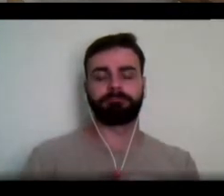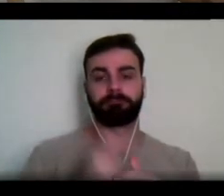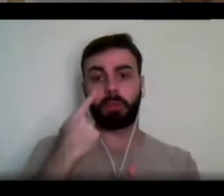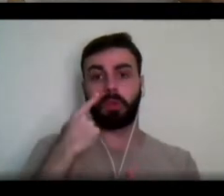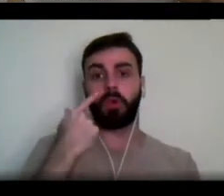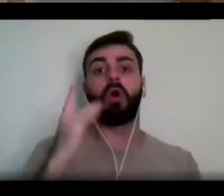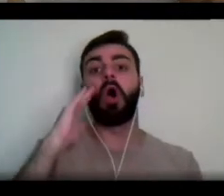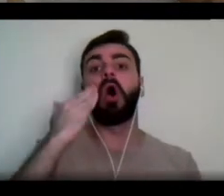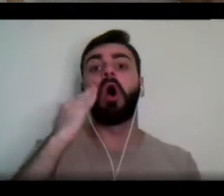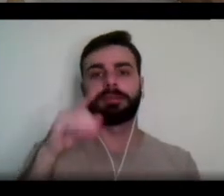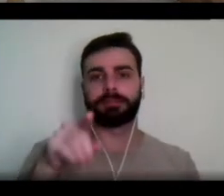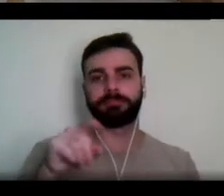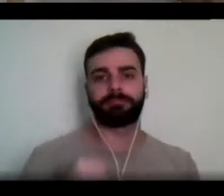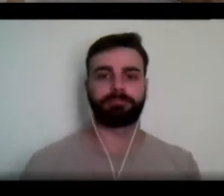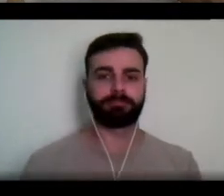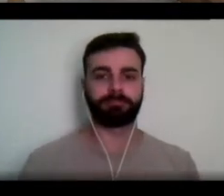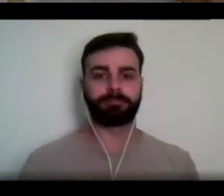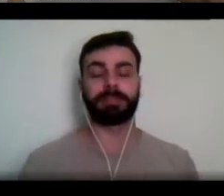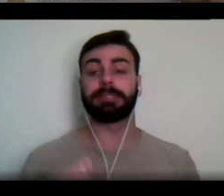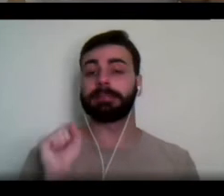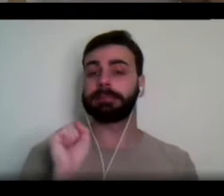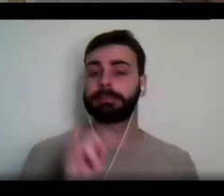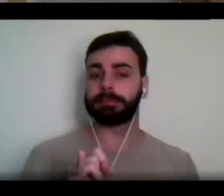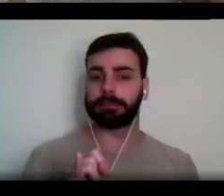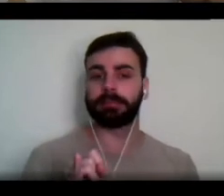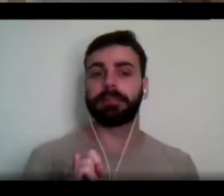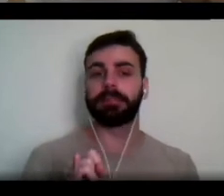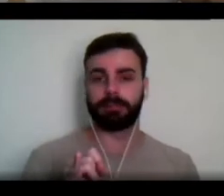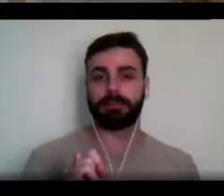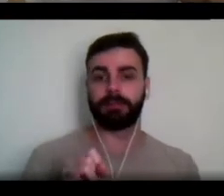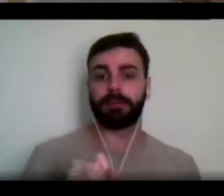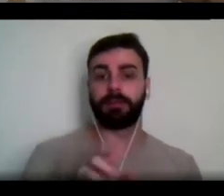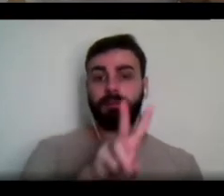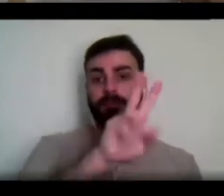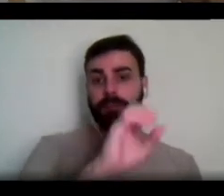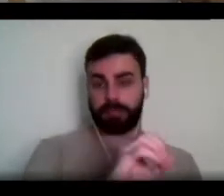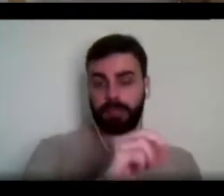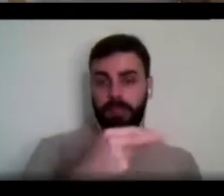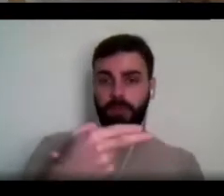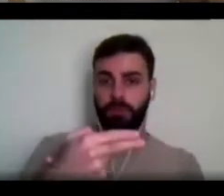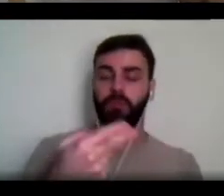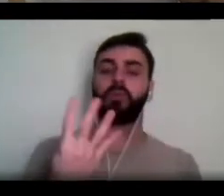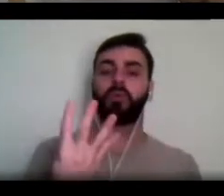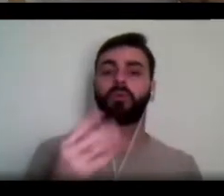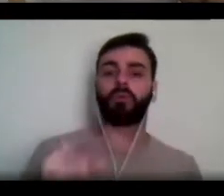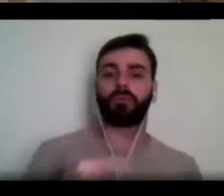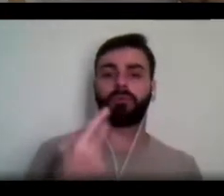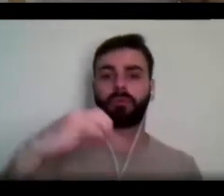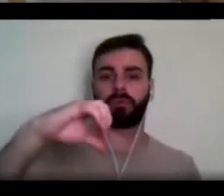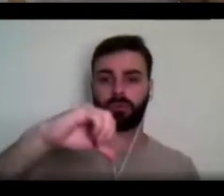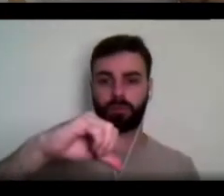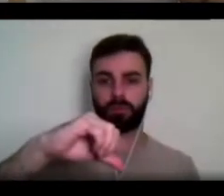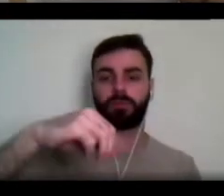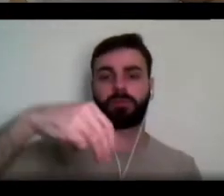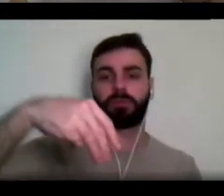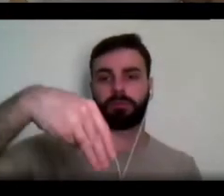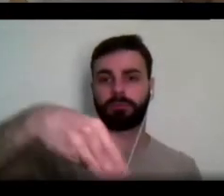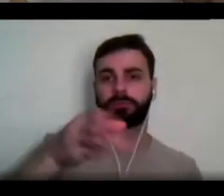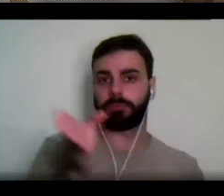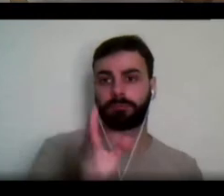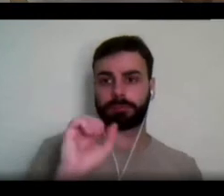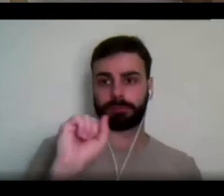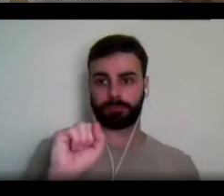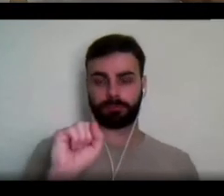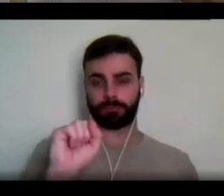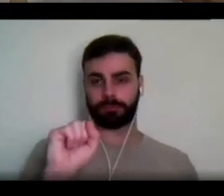vocês vão ver que se V0 é igual a 4,9 metros por segundo,